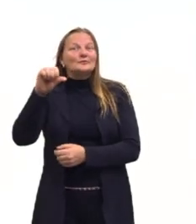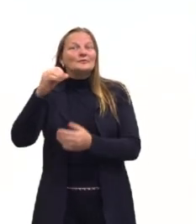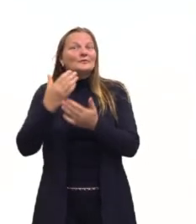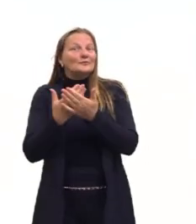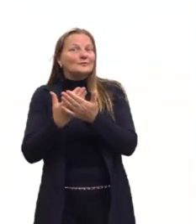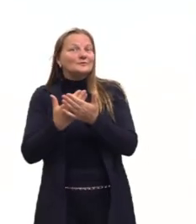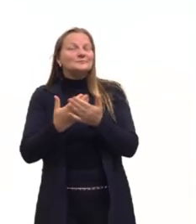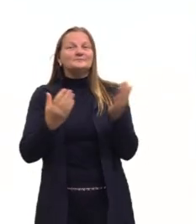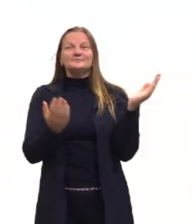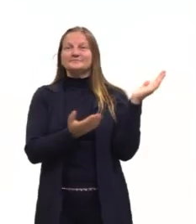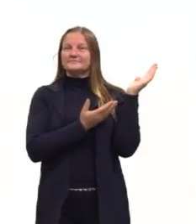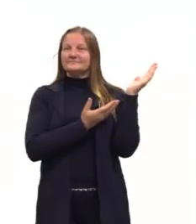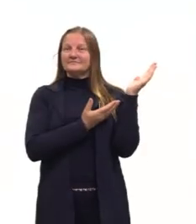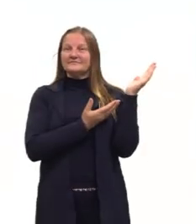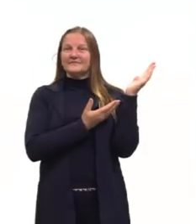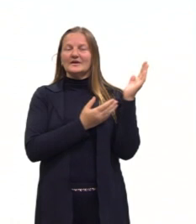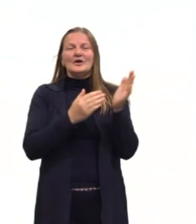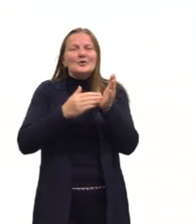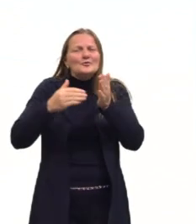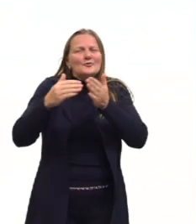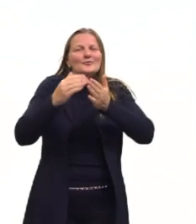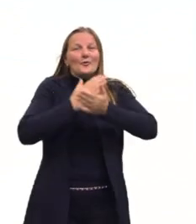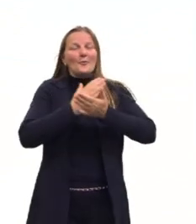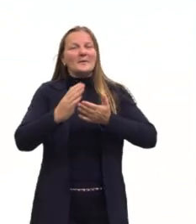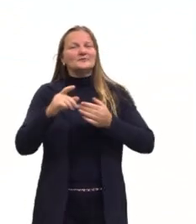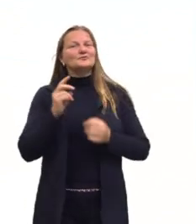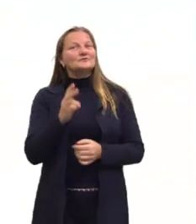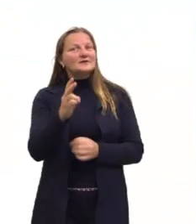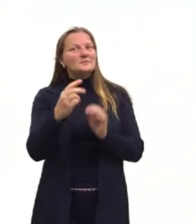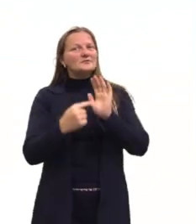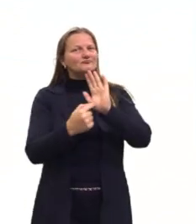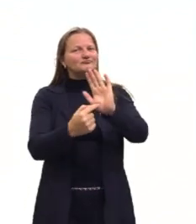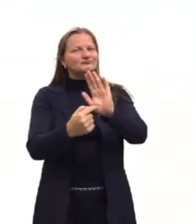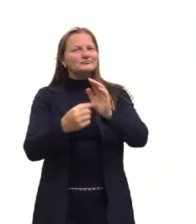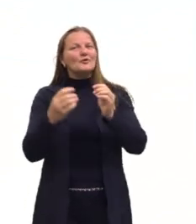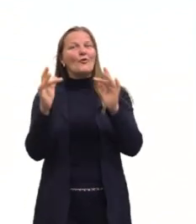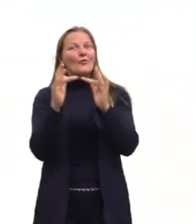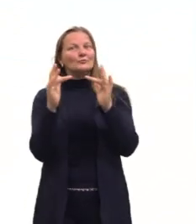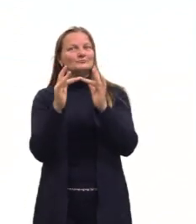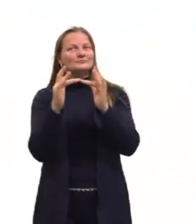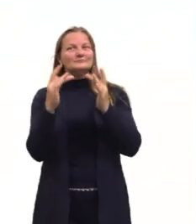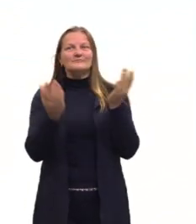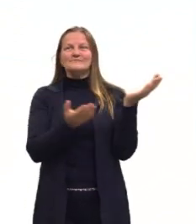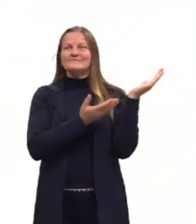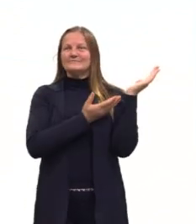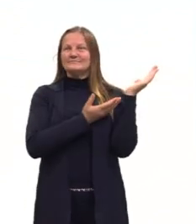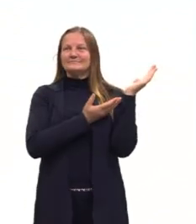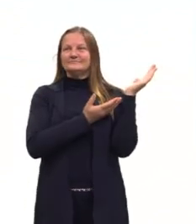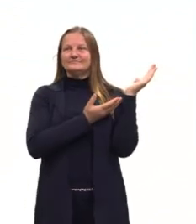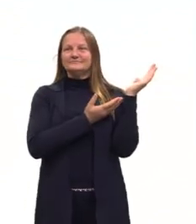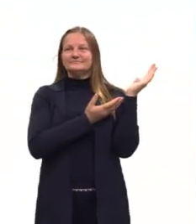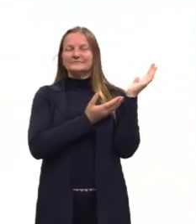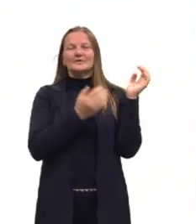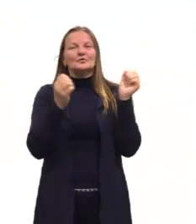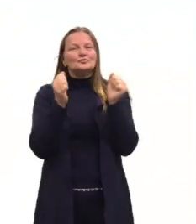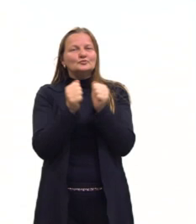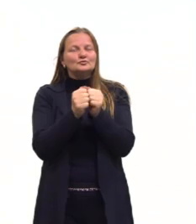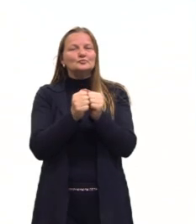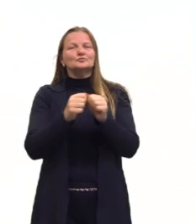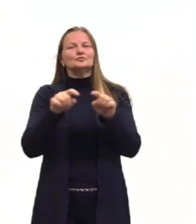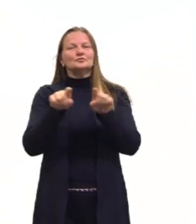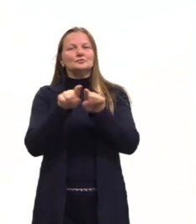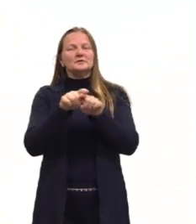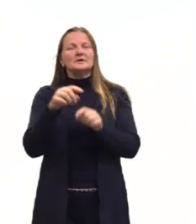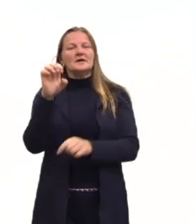nona aula e todo início de aula tu sabe que eu deixo aqui os nossos contatos né junto com o